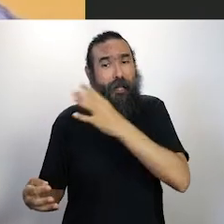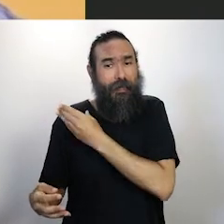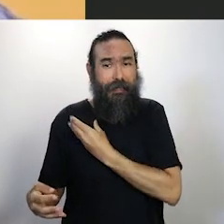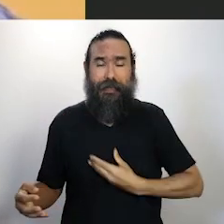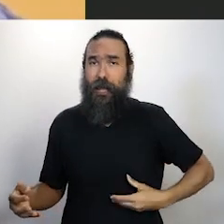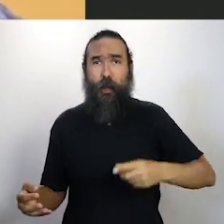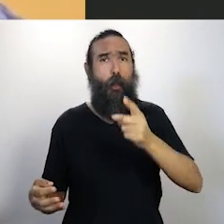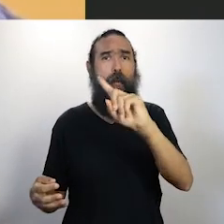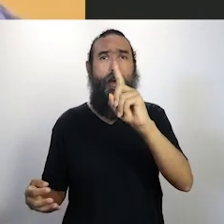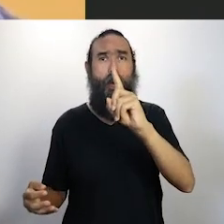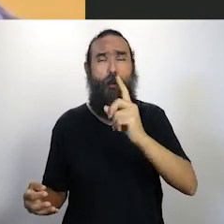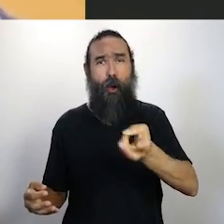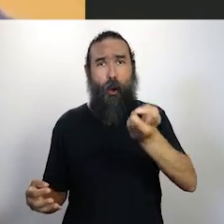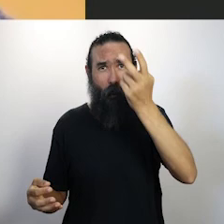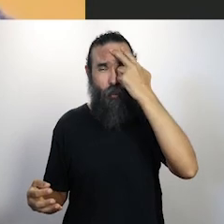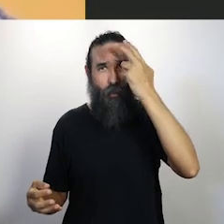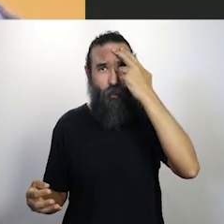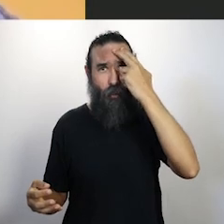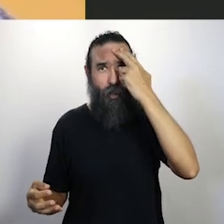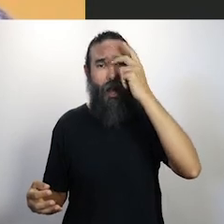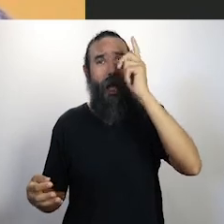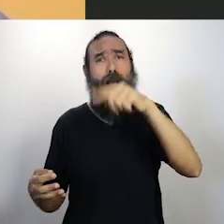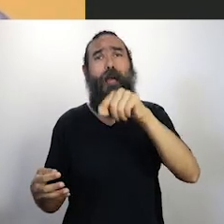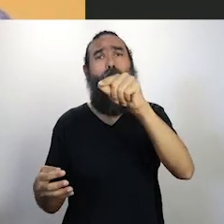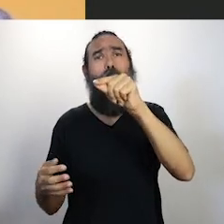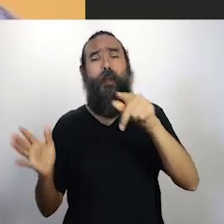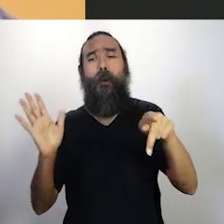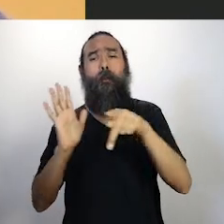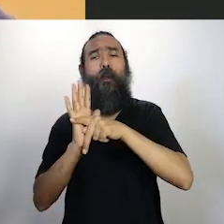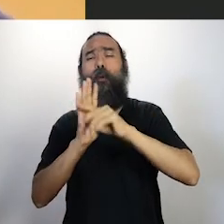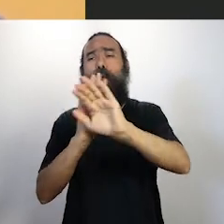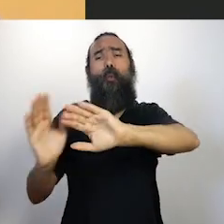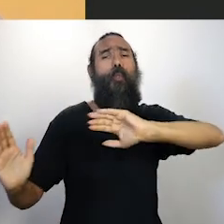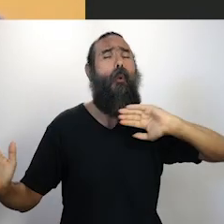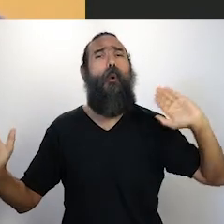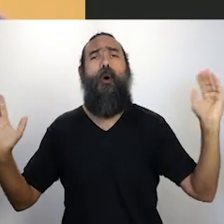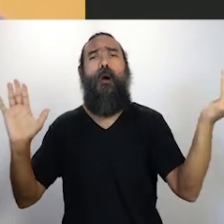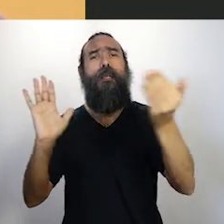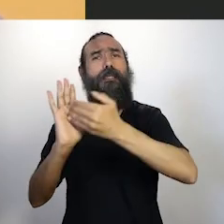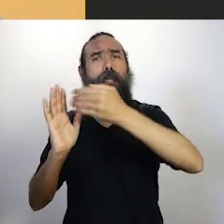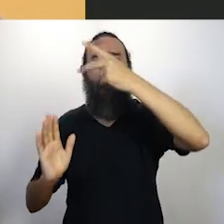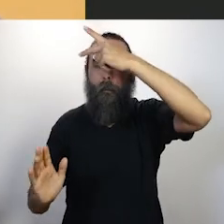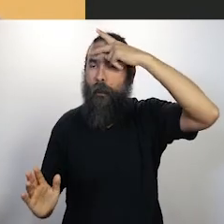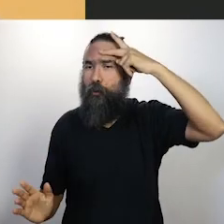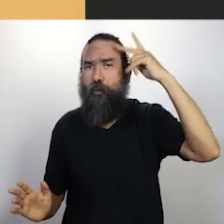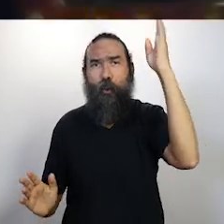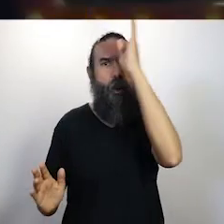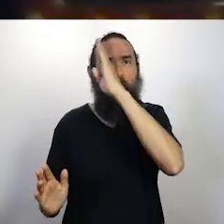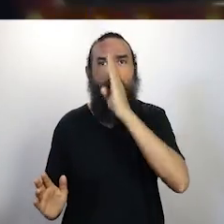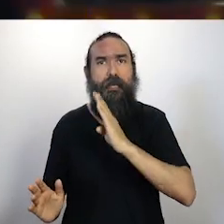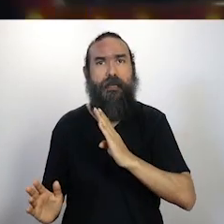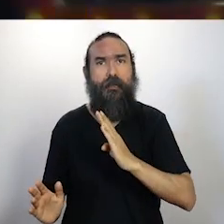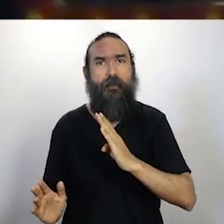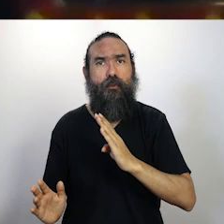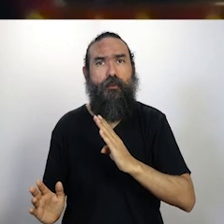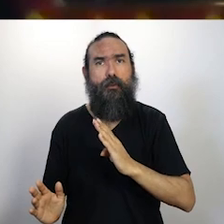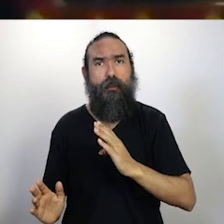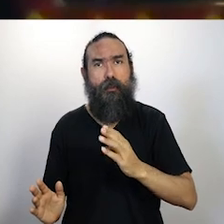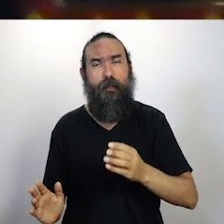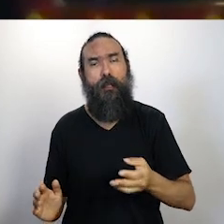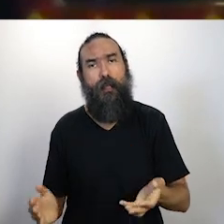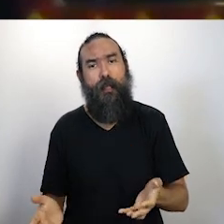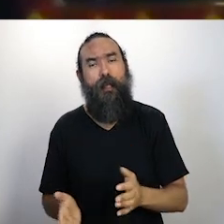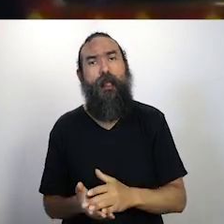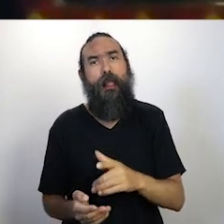brasileiras são patrimônio do país são público público de gestão privada então tem muita conversa